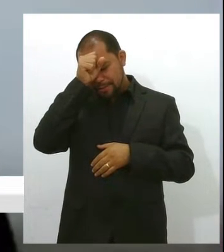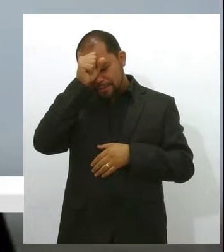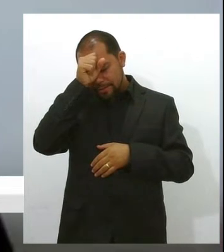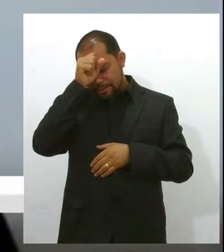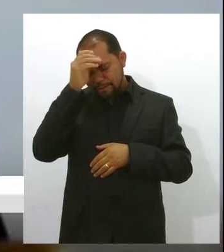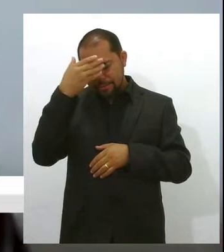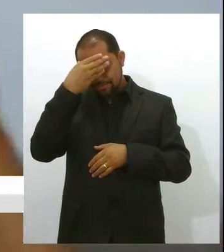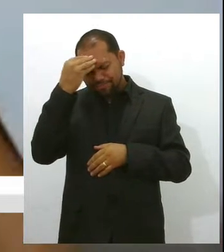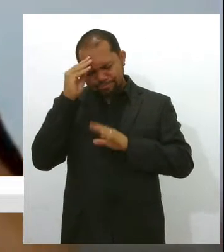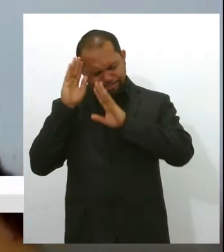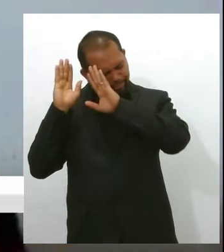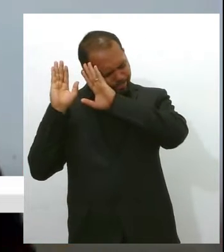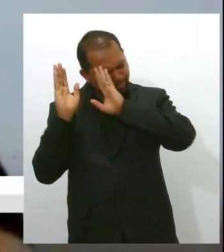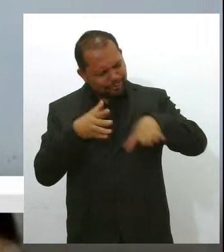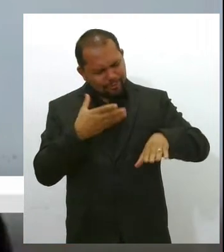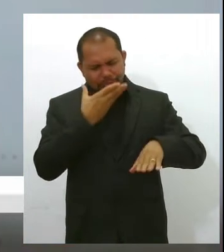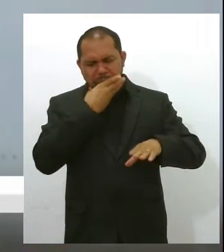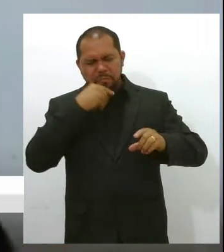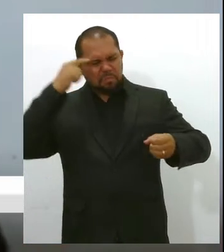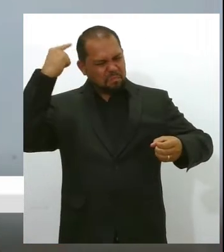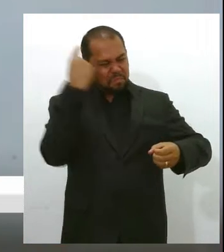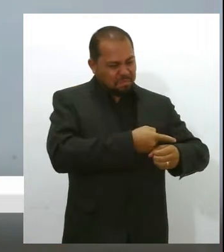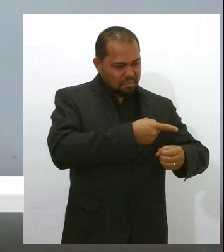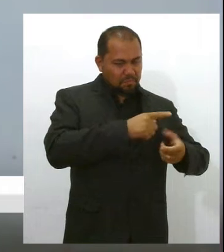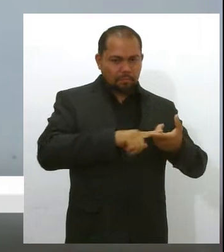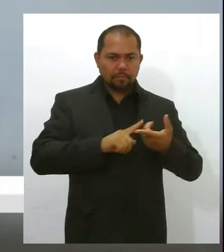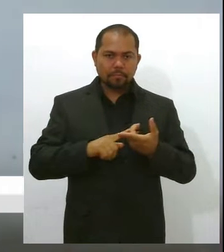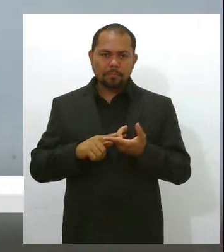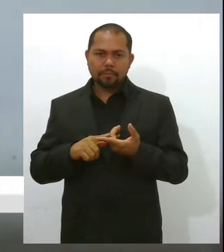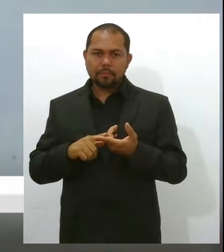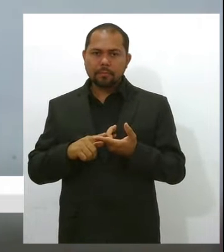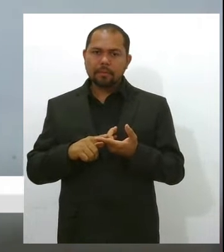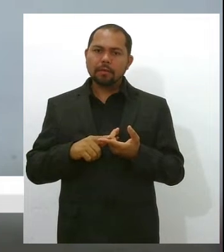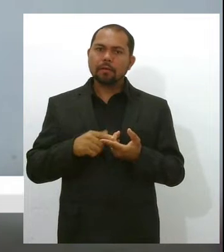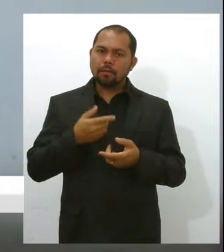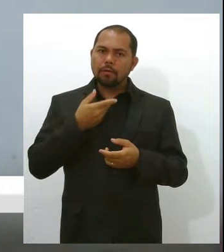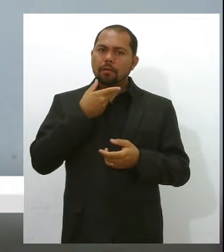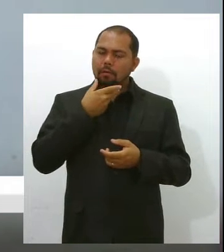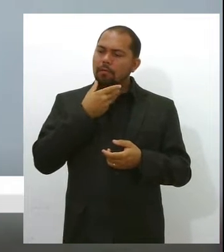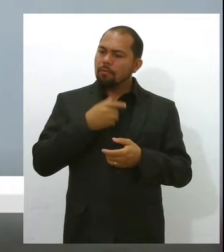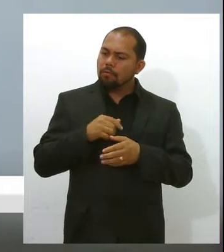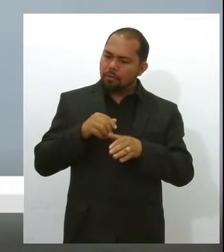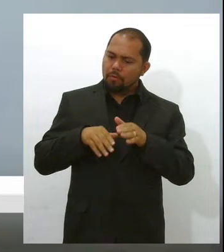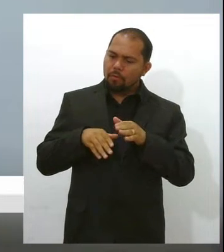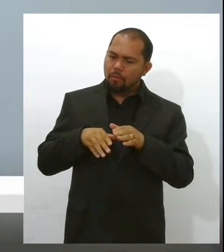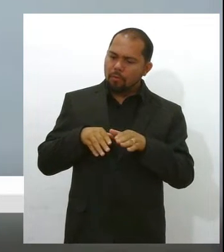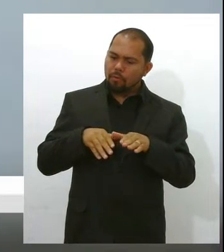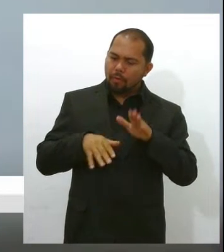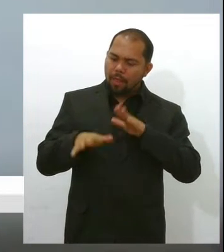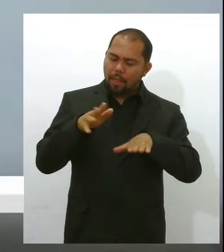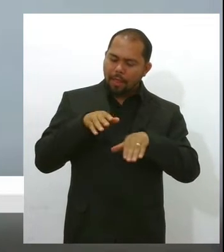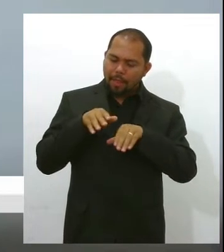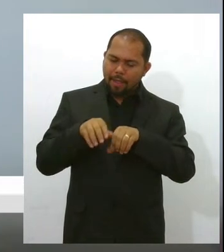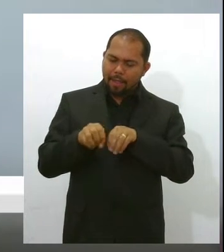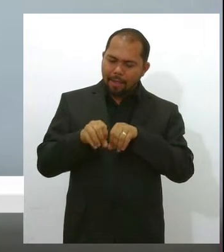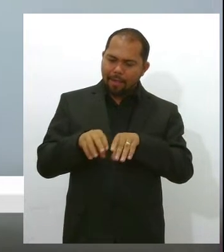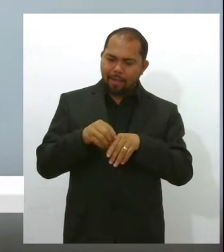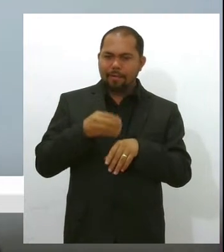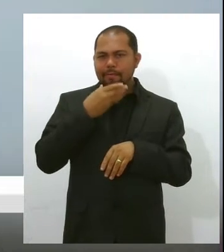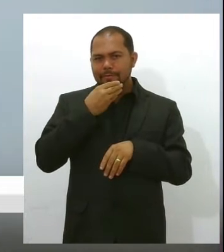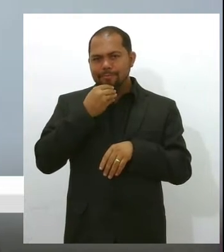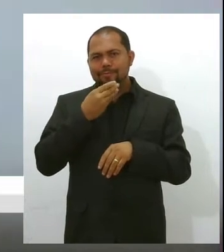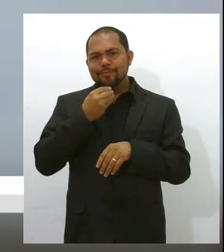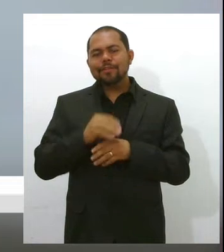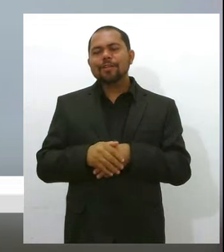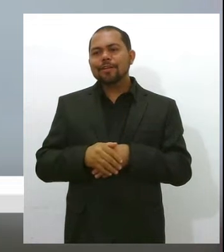aí eu criar esse menino vai ser barra. Eu falei, mas aí vamos atrás de tentar criar um menino massa, assim, tipo,